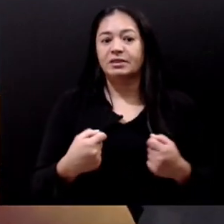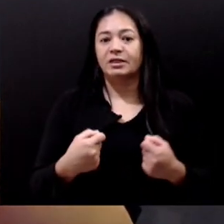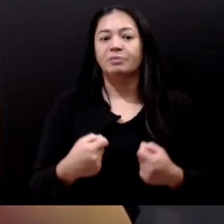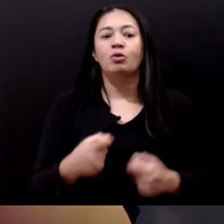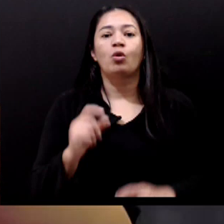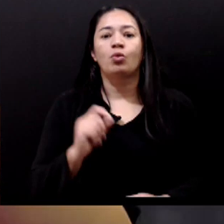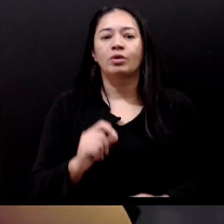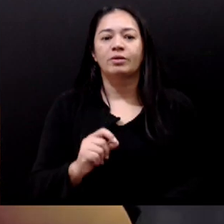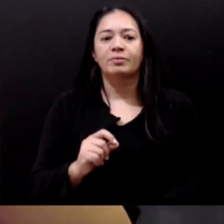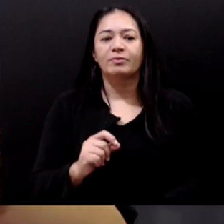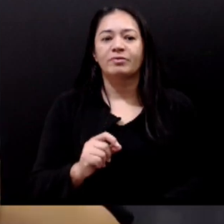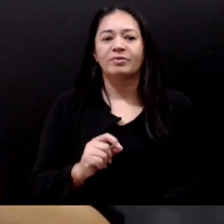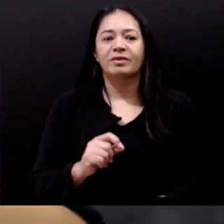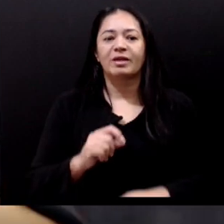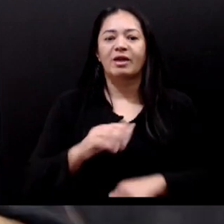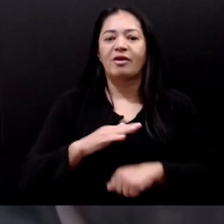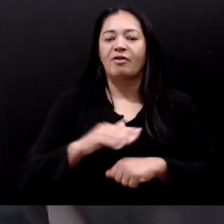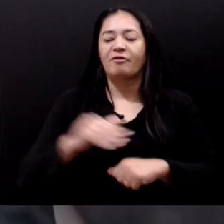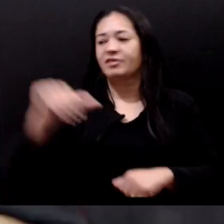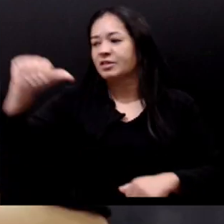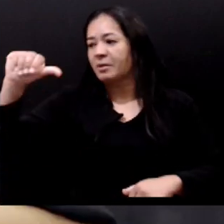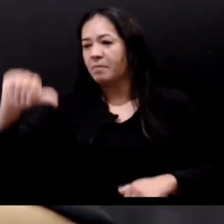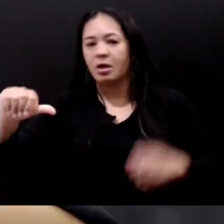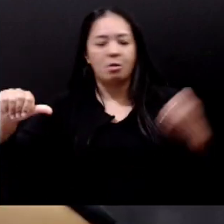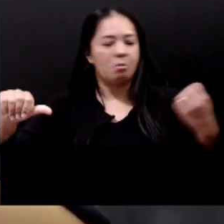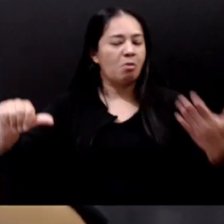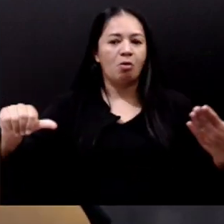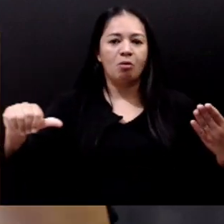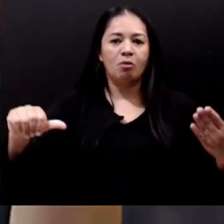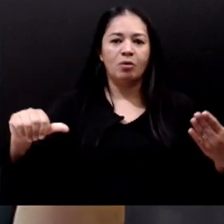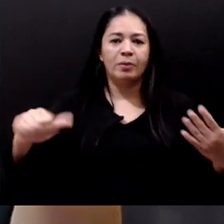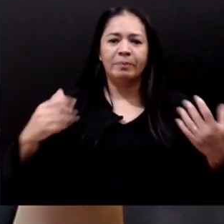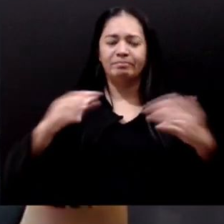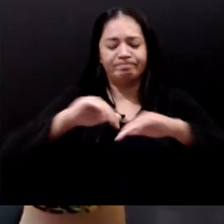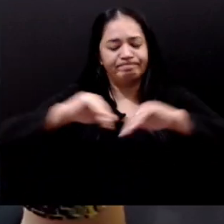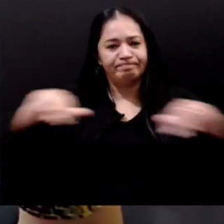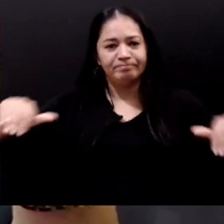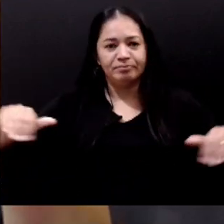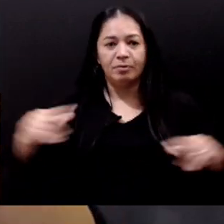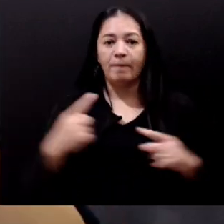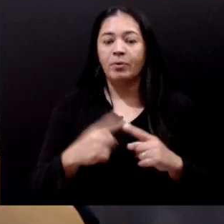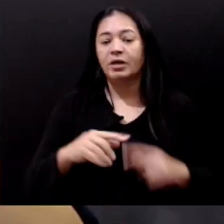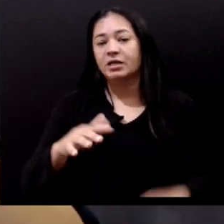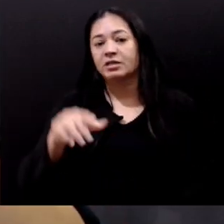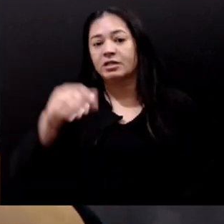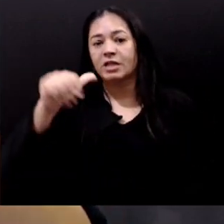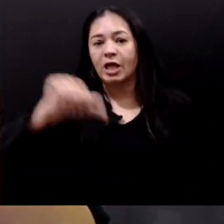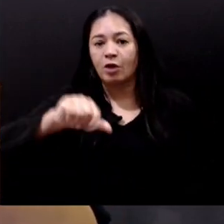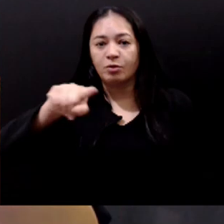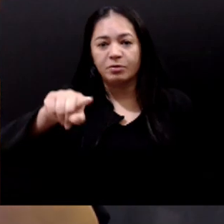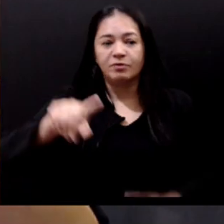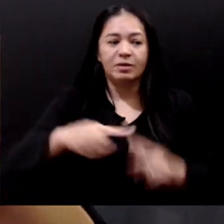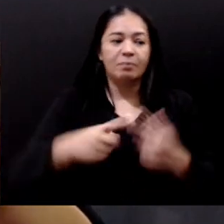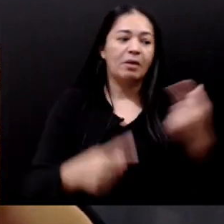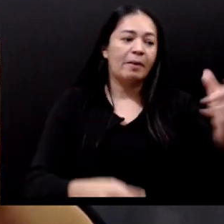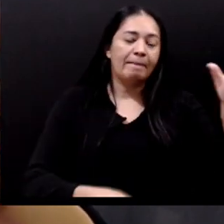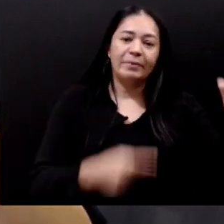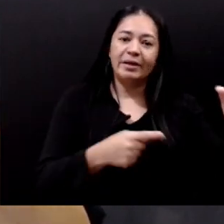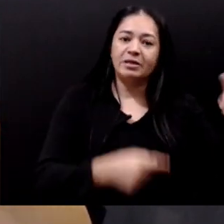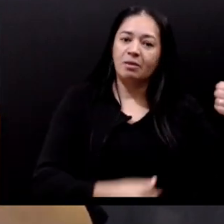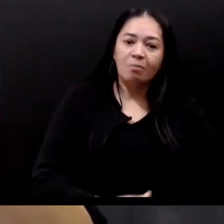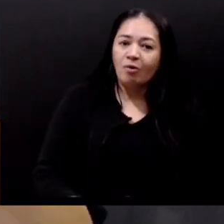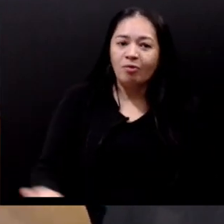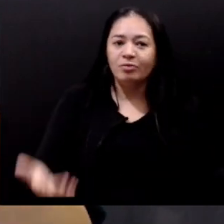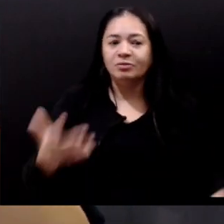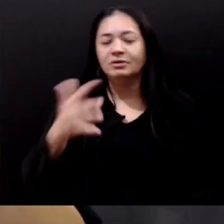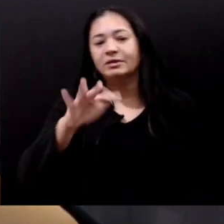fazer bem e fazer mal, Uhum. porque o que faz mal para um pode não fazer para outro. Isso. Então, depende muito